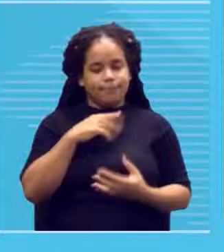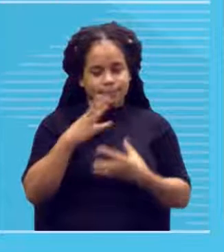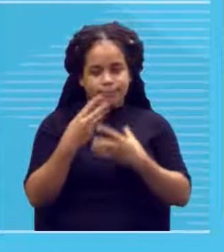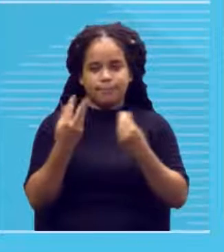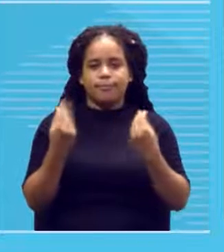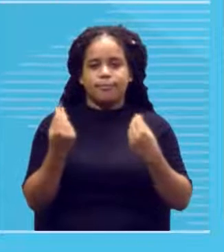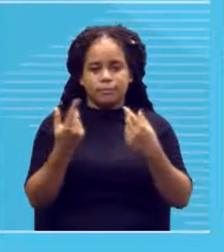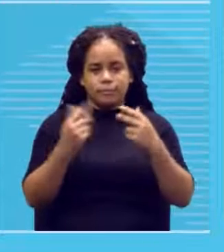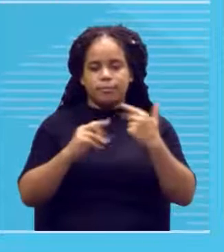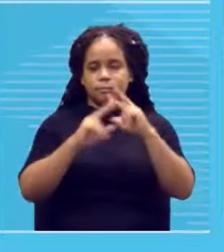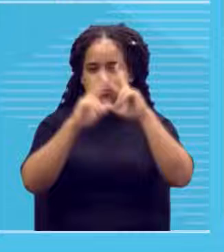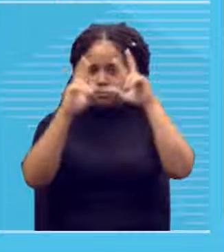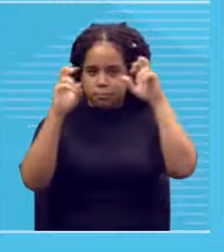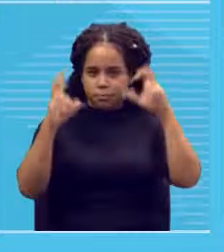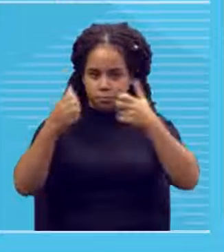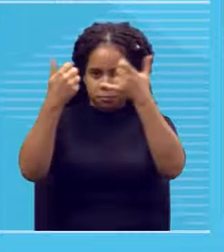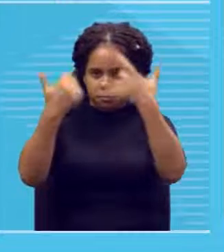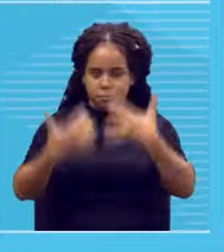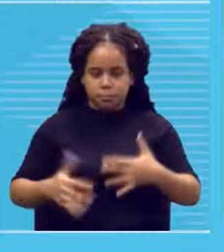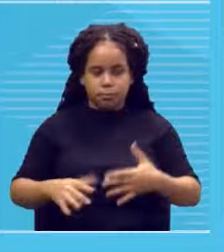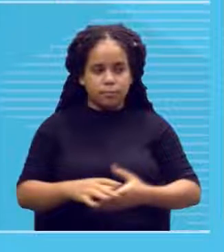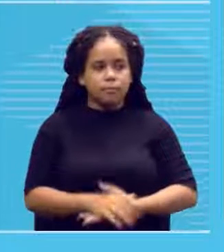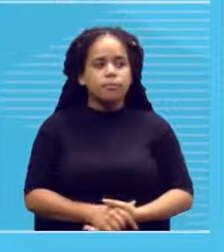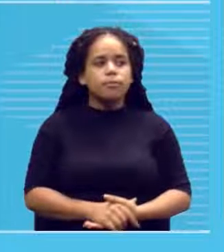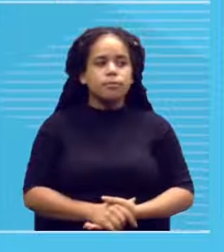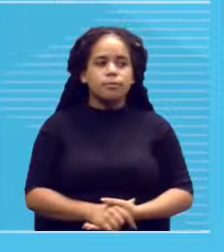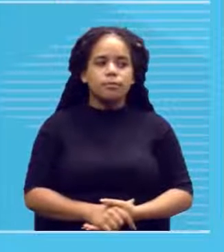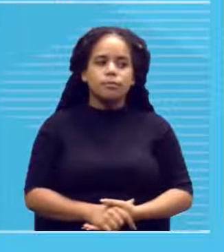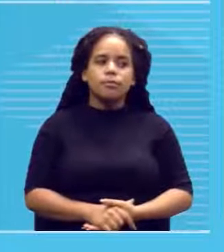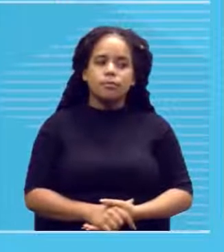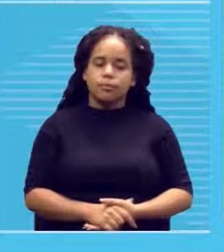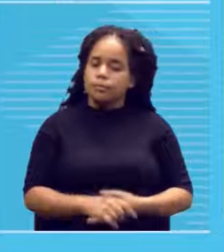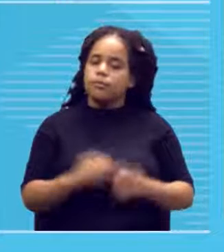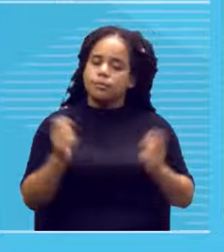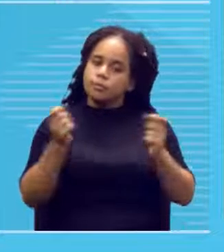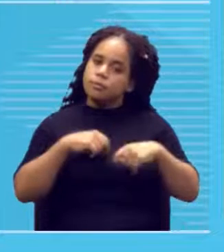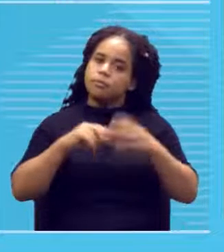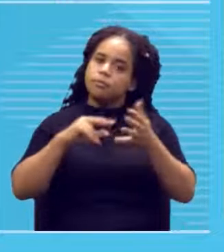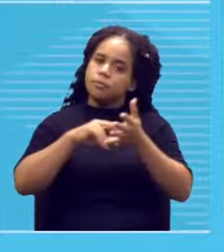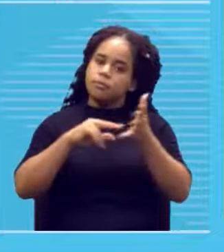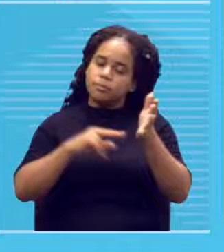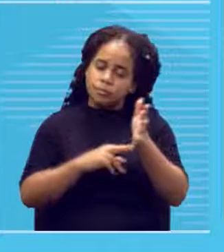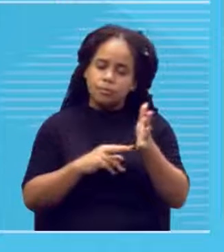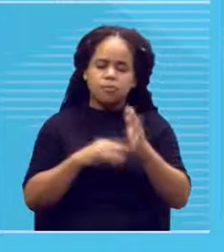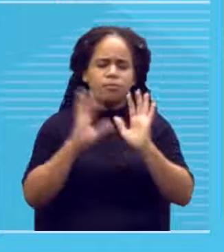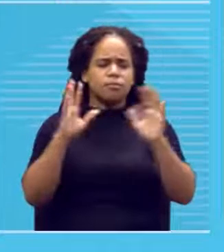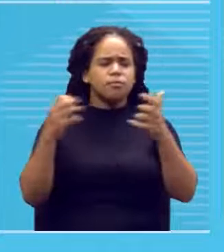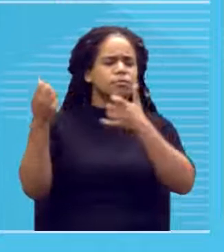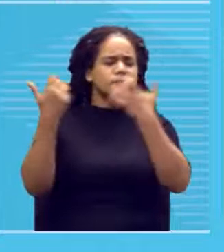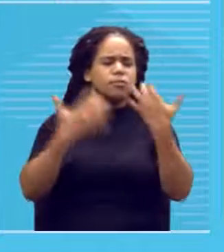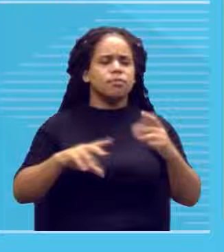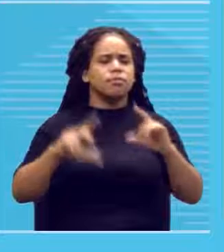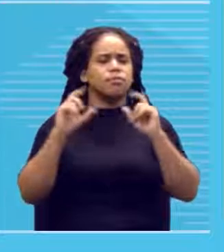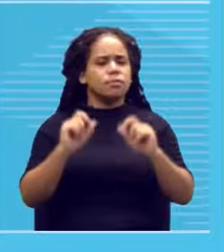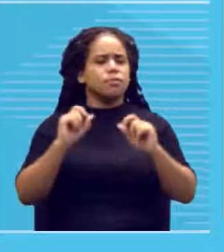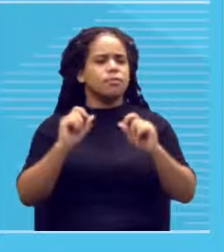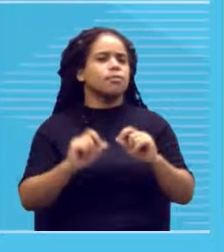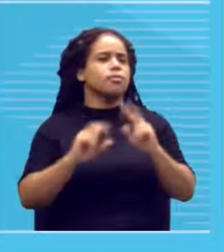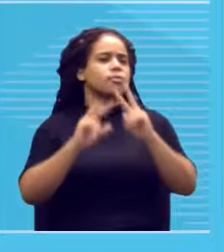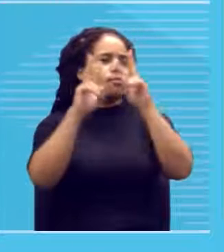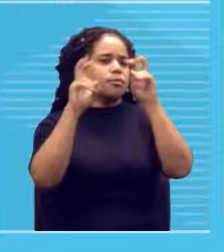muita coisa para gente falar gente muita coisa para a gente falar até que a gente chega em prismas e cilindros a gente já comentou sobre